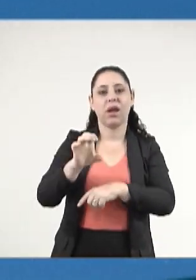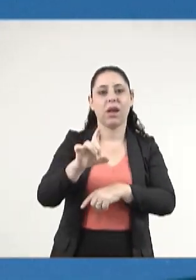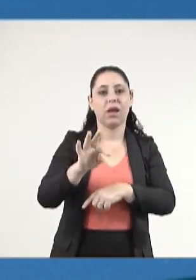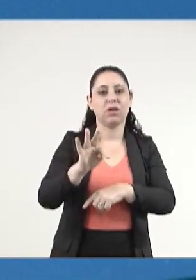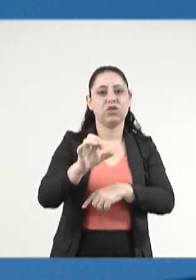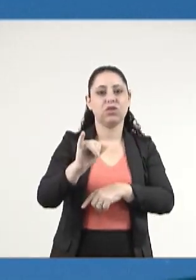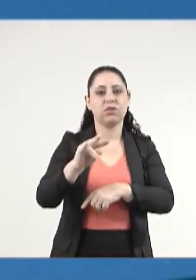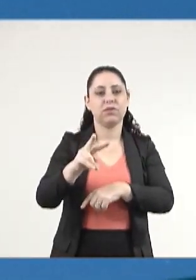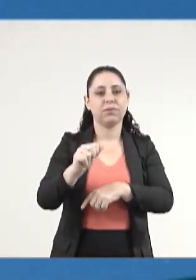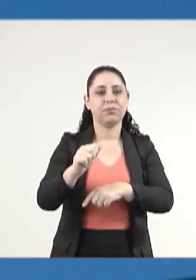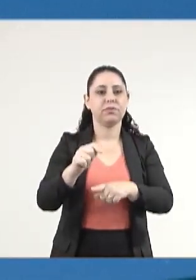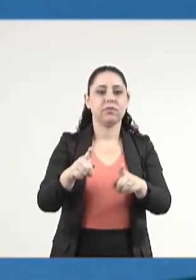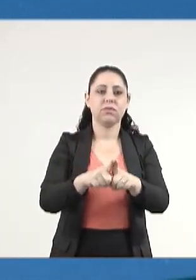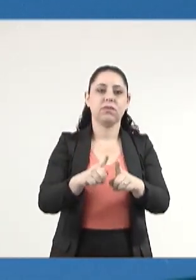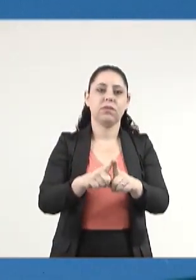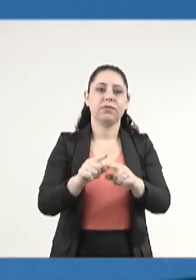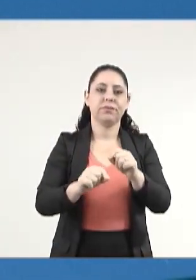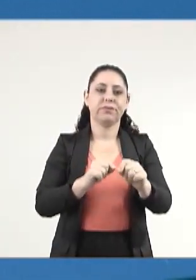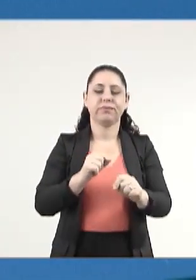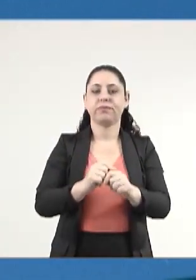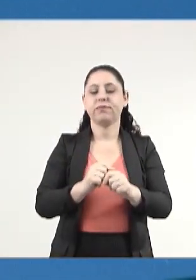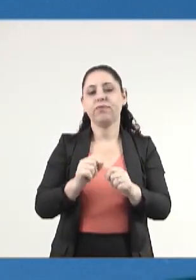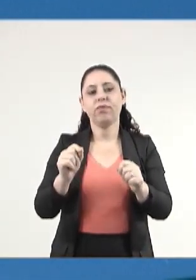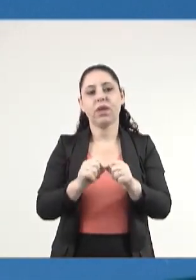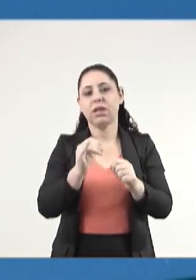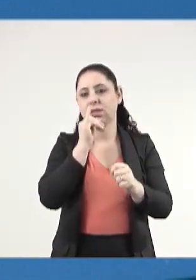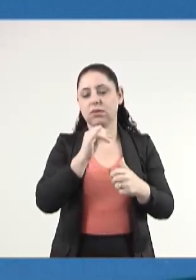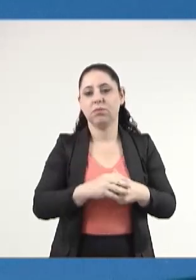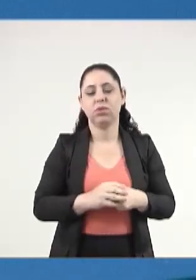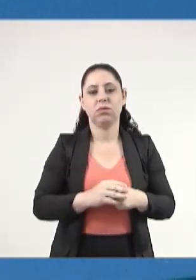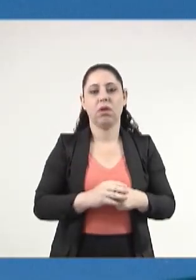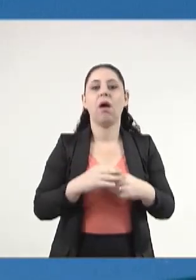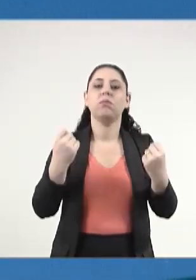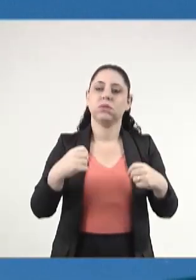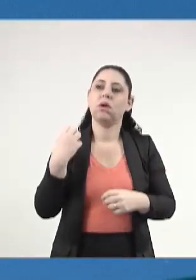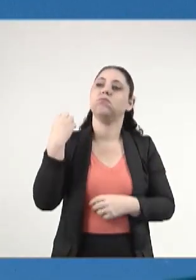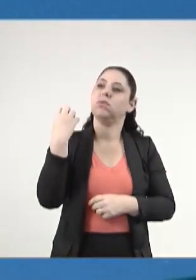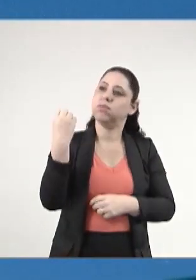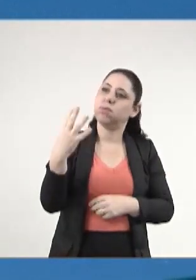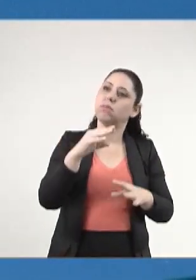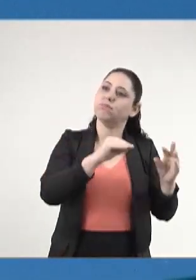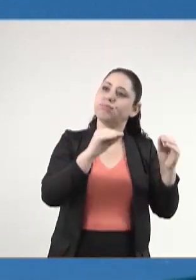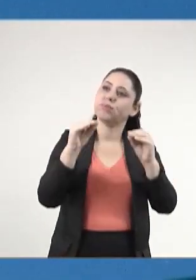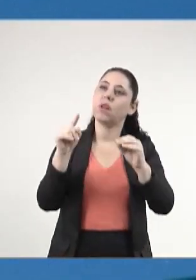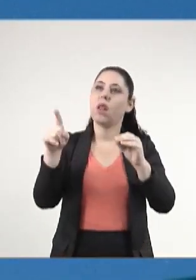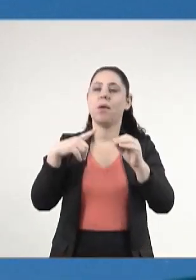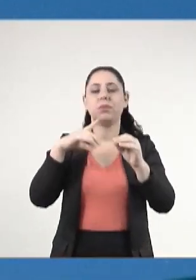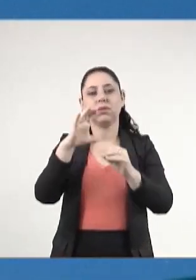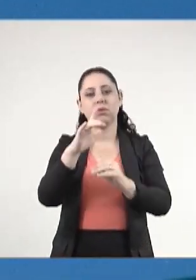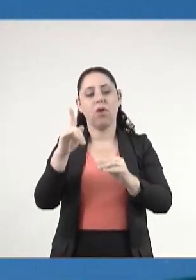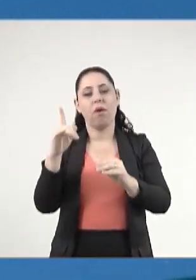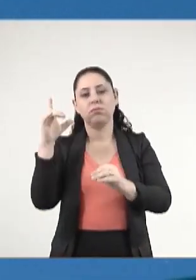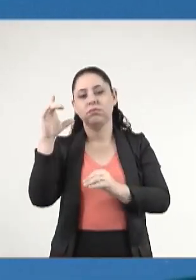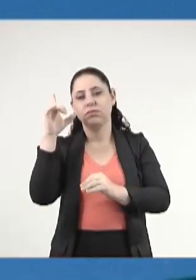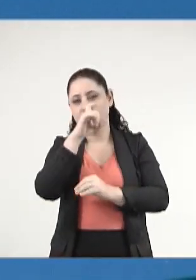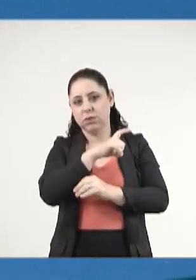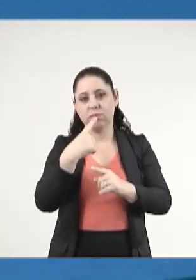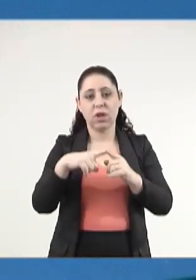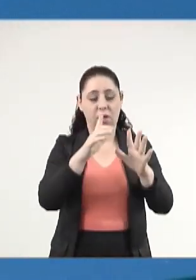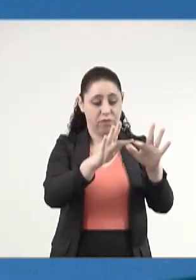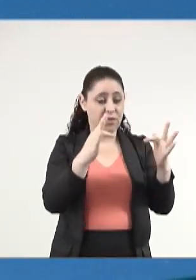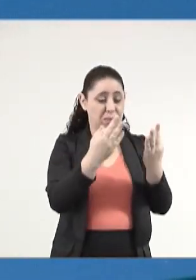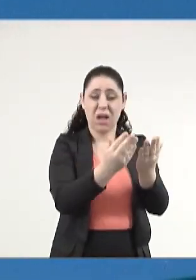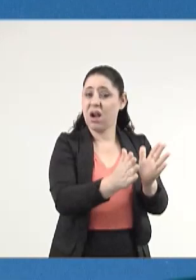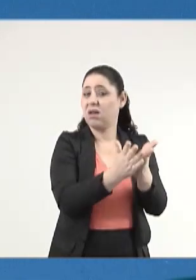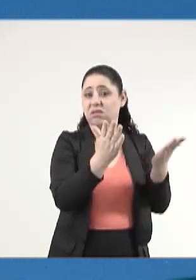eletivas, o que acarreta, na verdade, esse deslocamento até Campo Grande e dificulta muito, porque a maioria dessas famílias